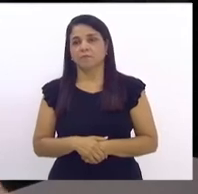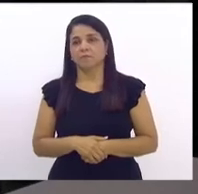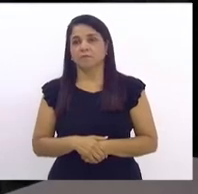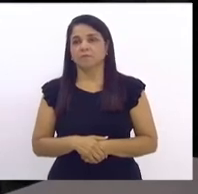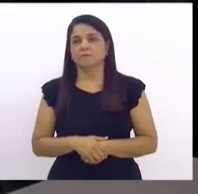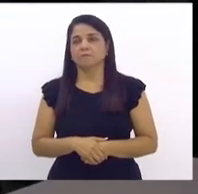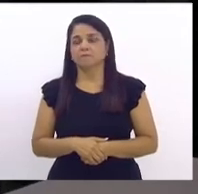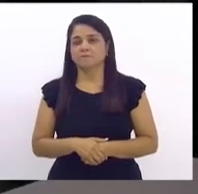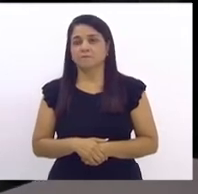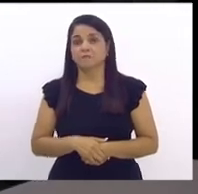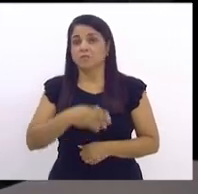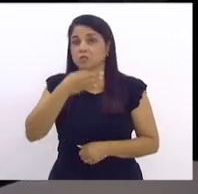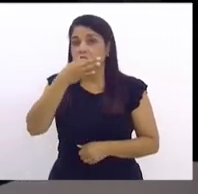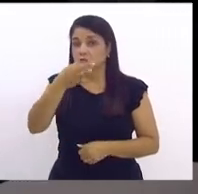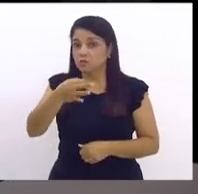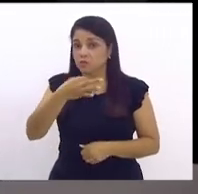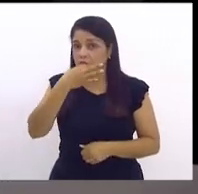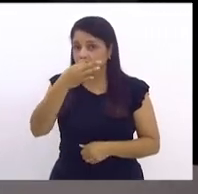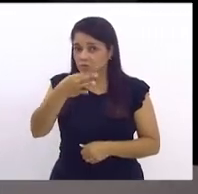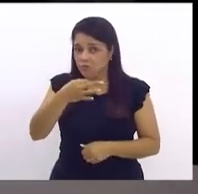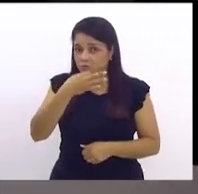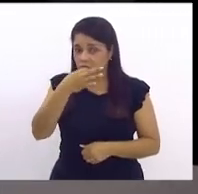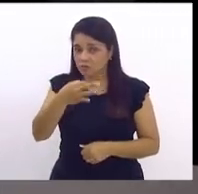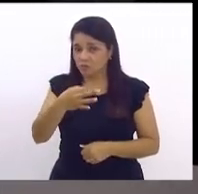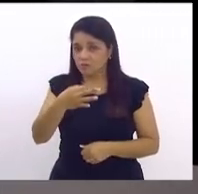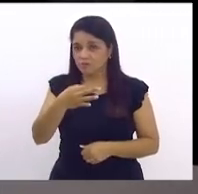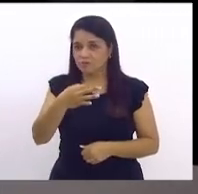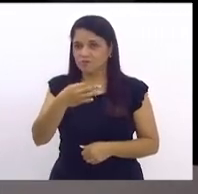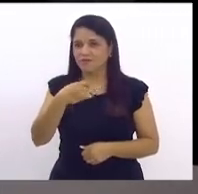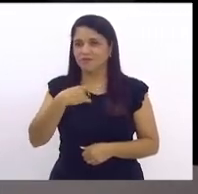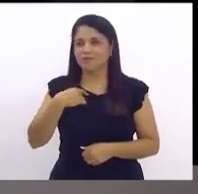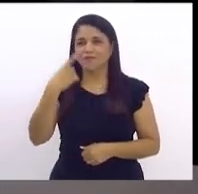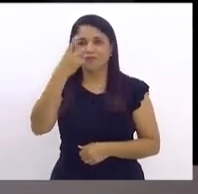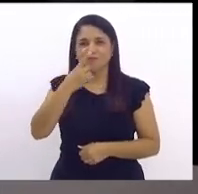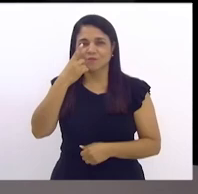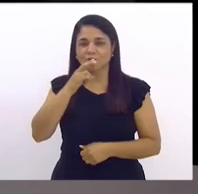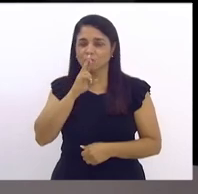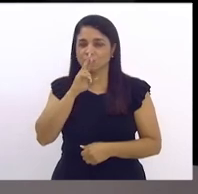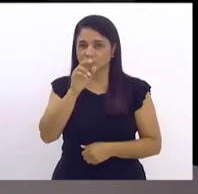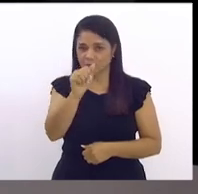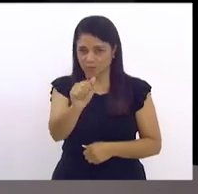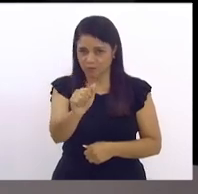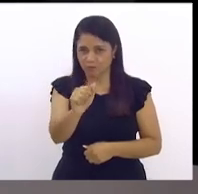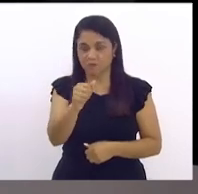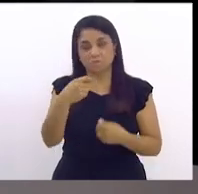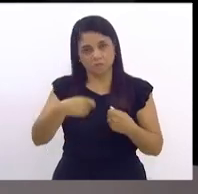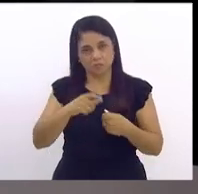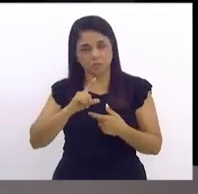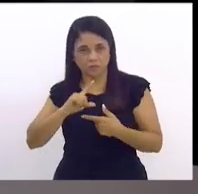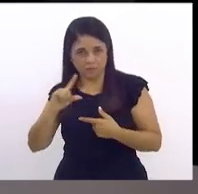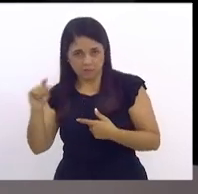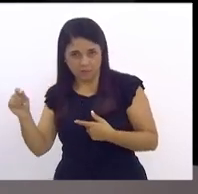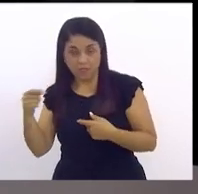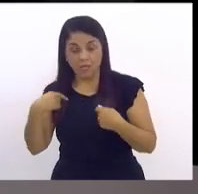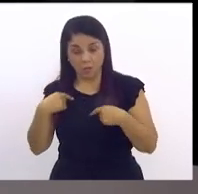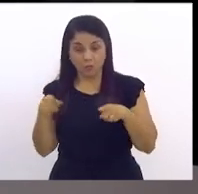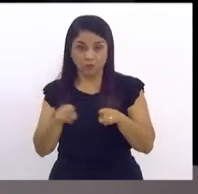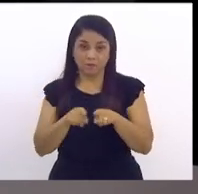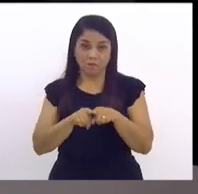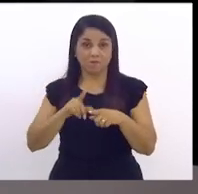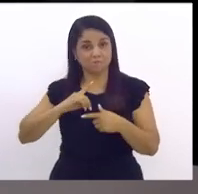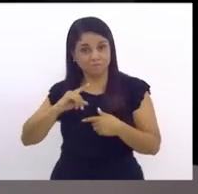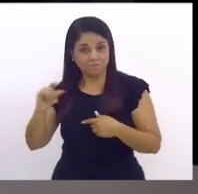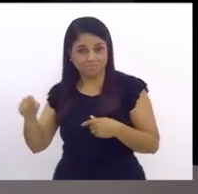Gente, de maneira sui generis, o deputado Rodrigo Amorim precisou sair da presidência, eu também preciso sair,